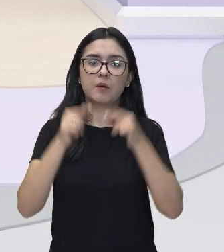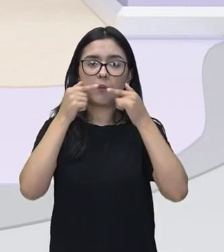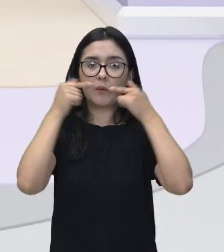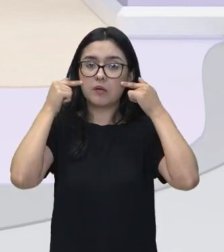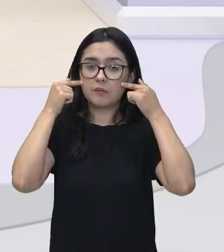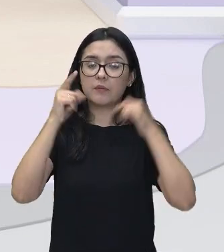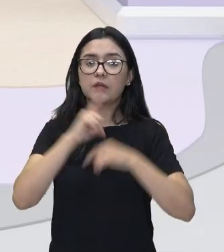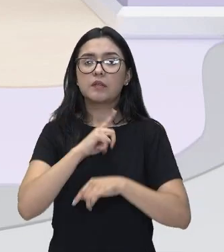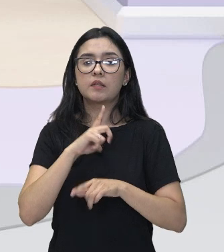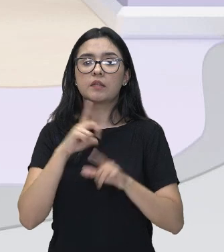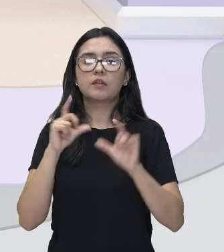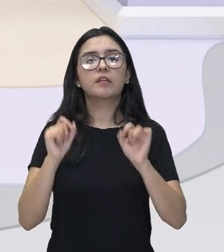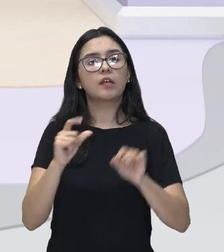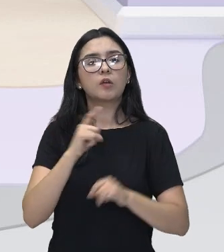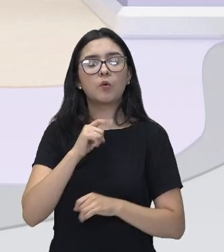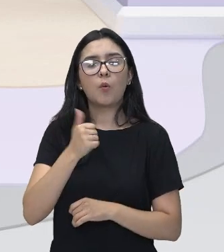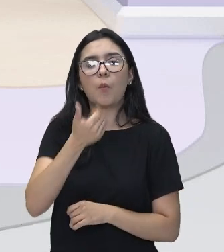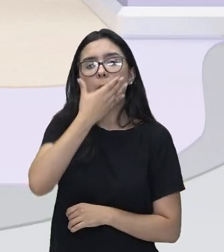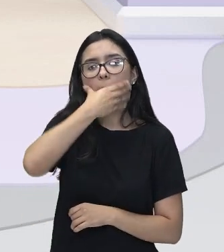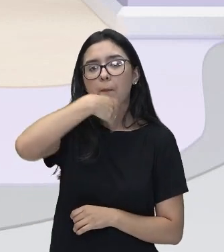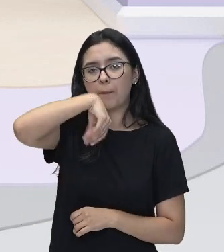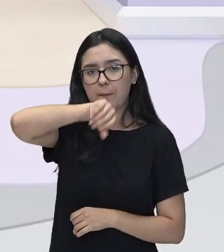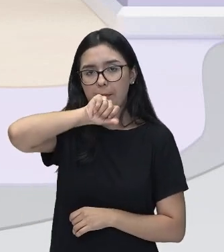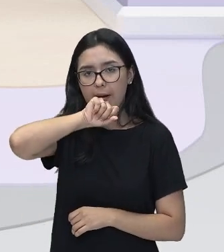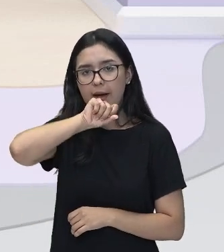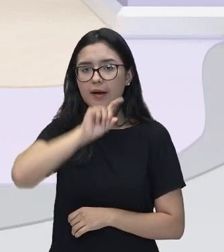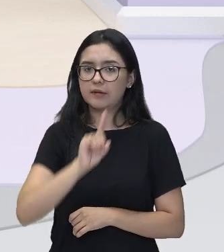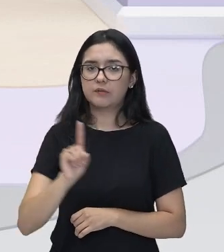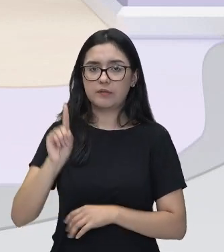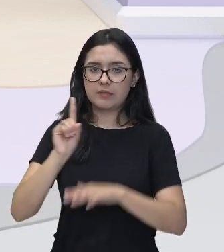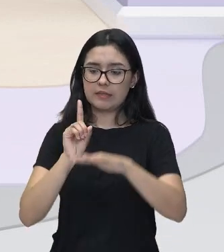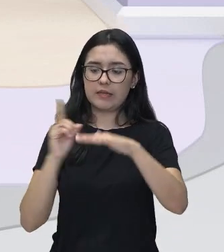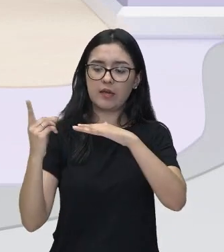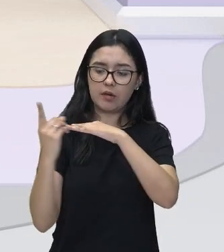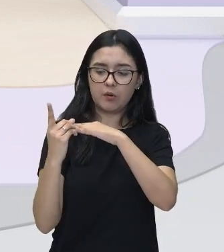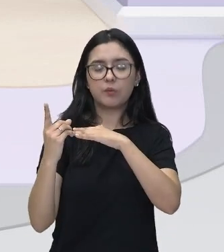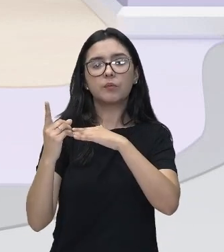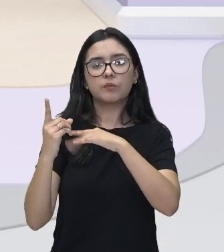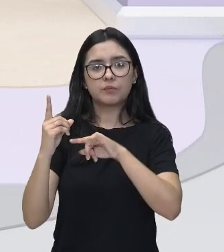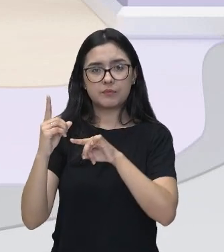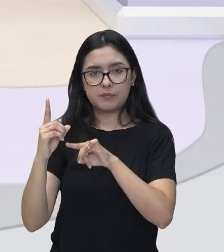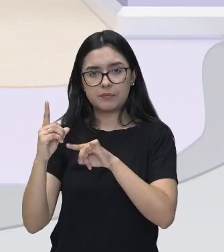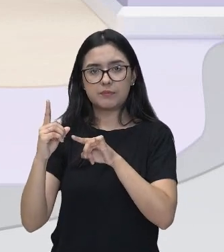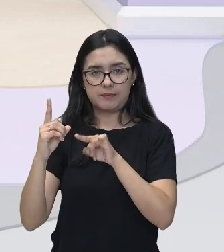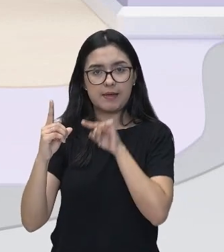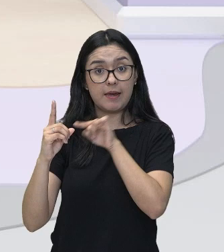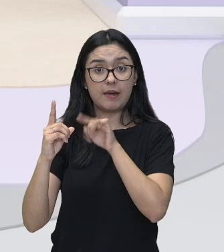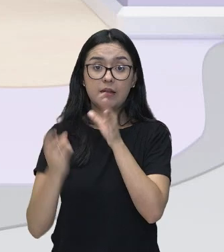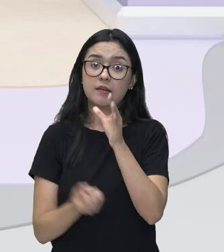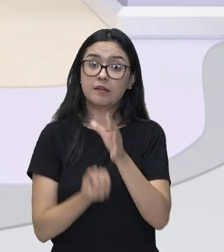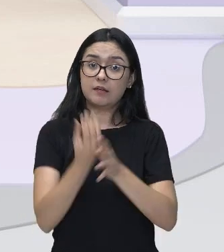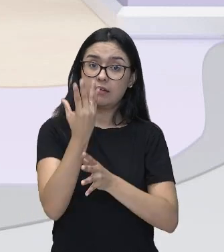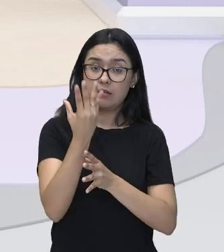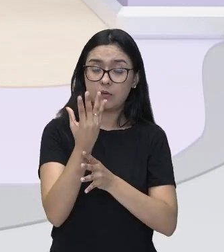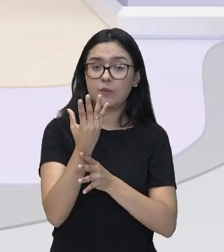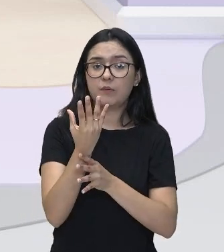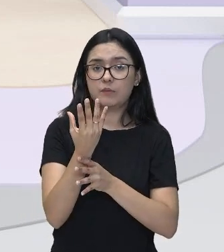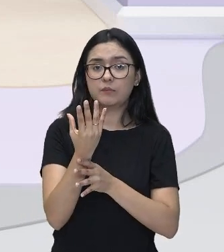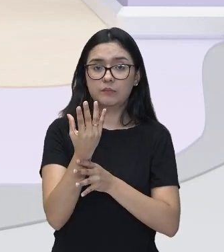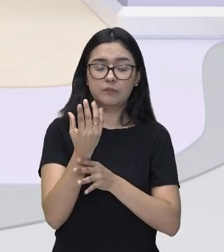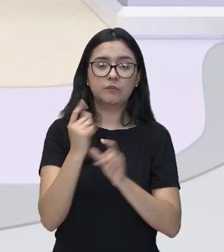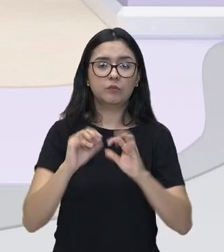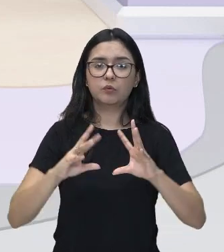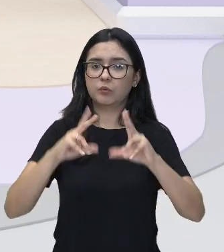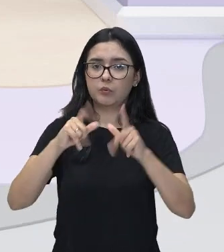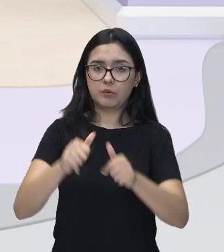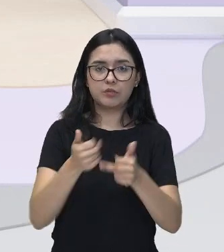de uma paternidade, ou seja, de um pai, né, uma paternidade criadora, um pai que